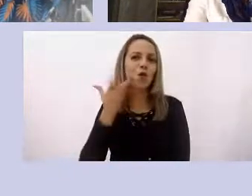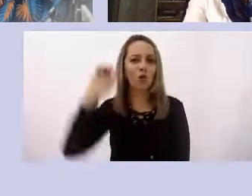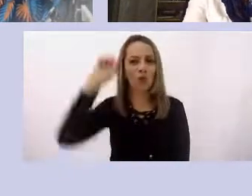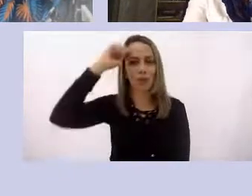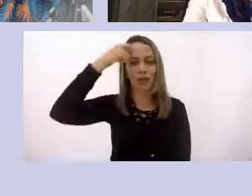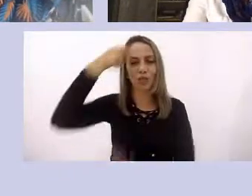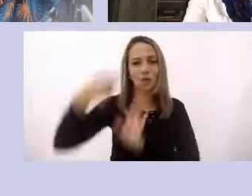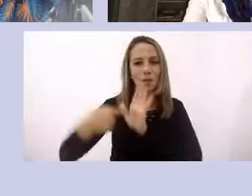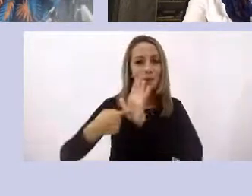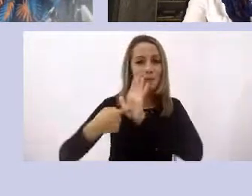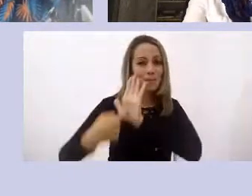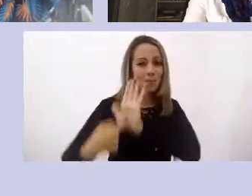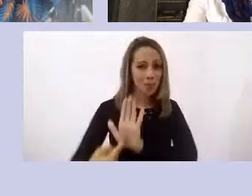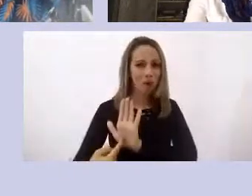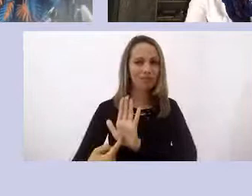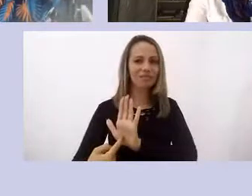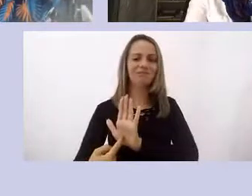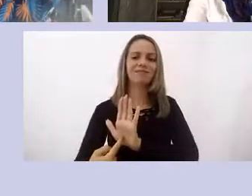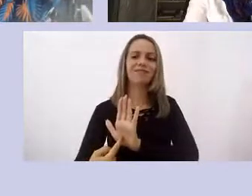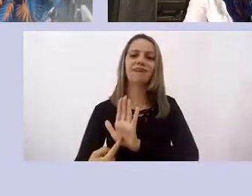junção